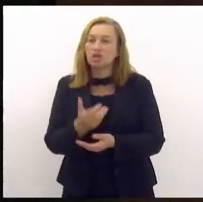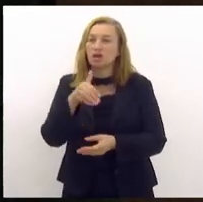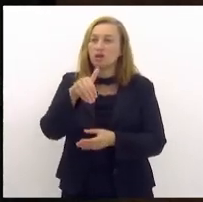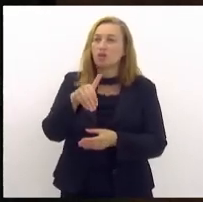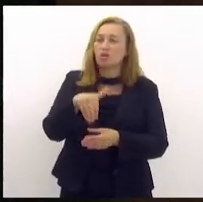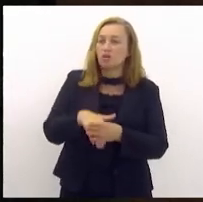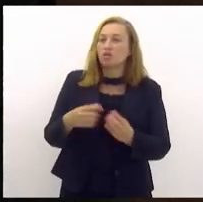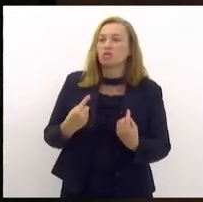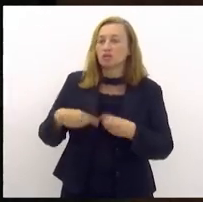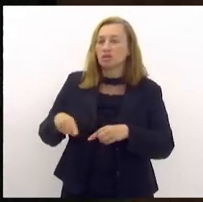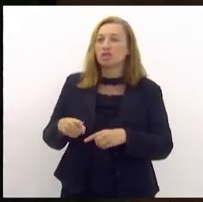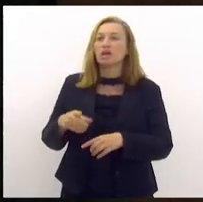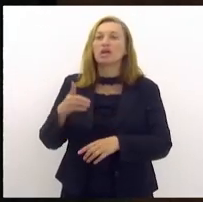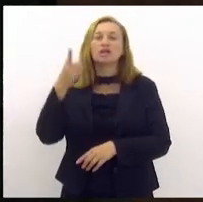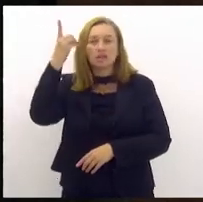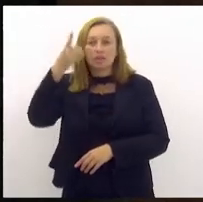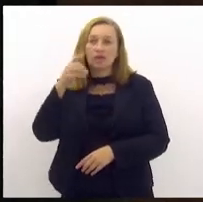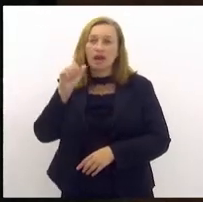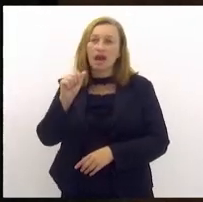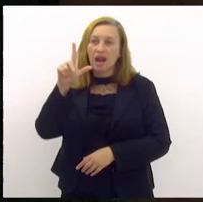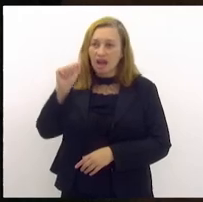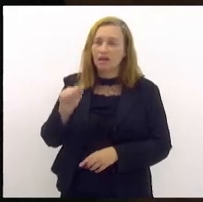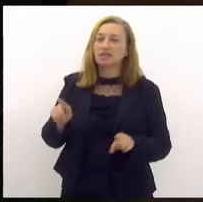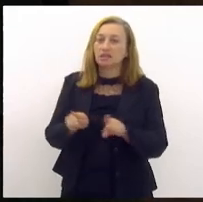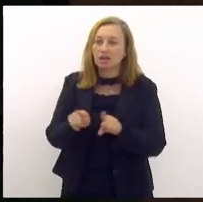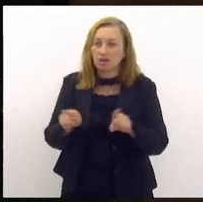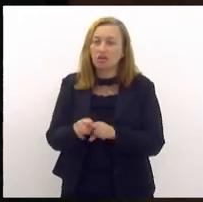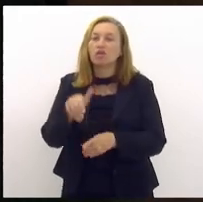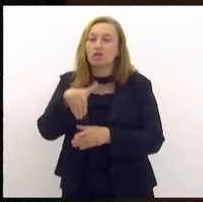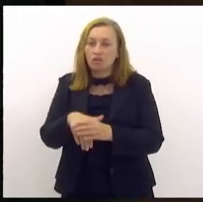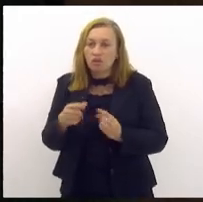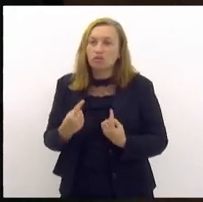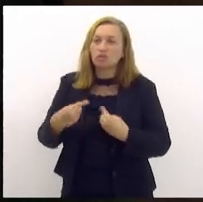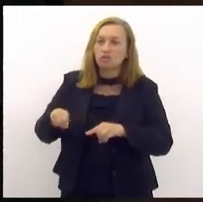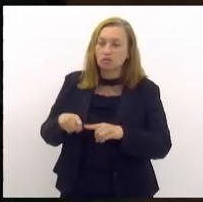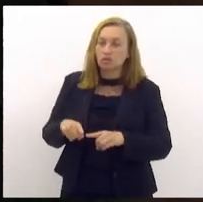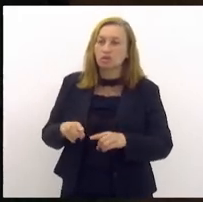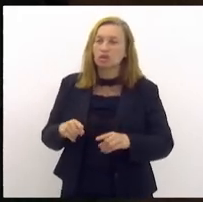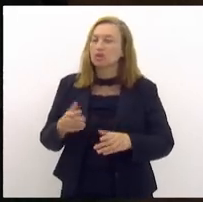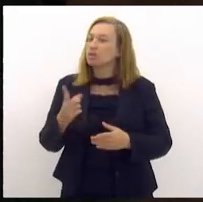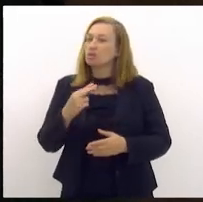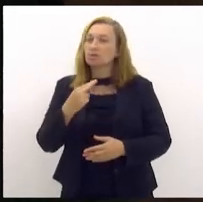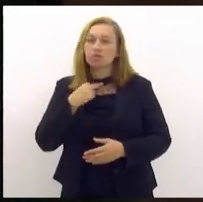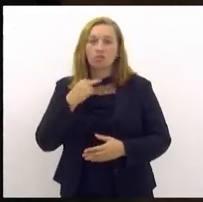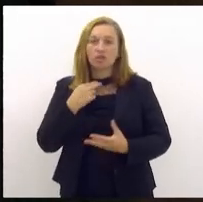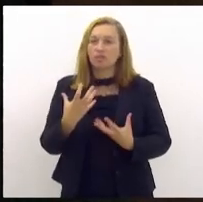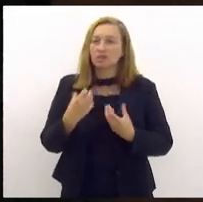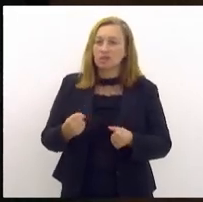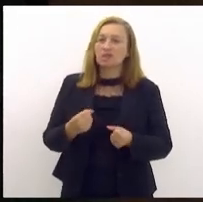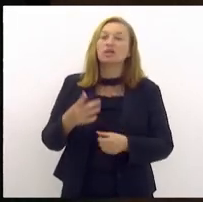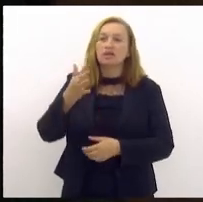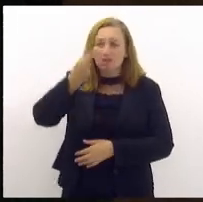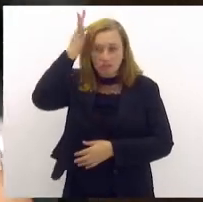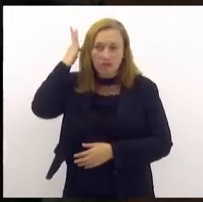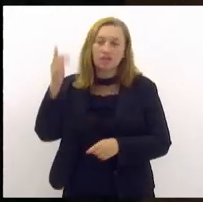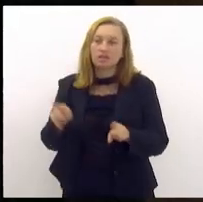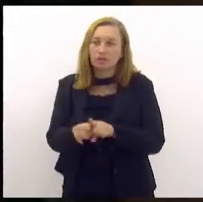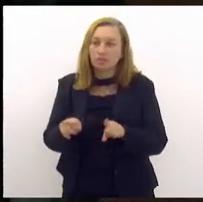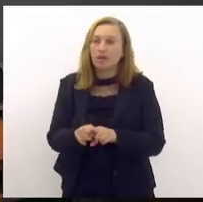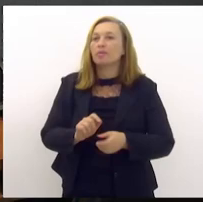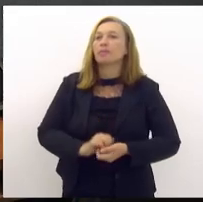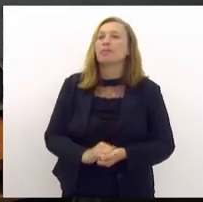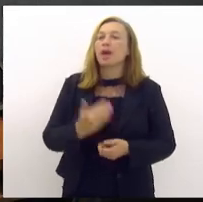contrário, o deputado Alan Lopes também, que está aqui, pediu para que registrasse o voto contrário, a gente não pode compactar com isso, o deputado Fred Pacheco também. Peço